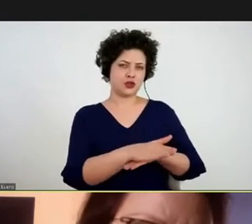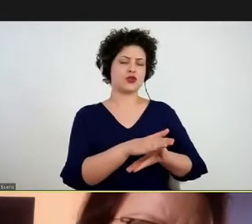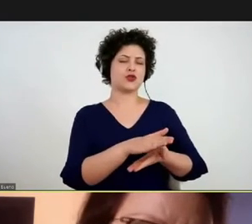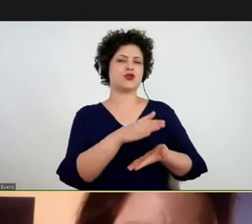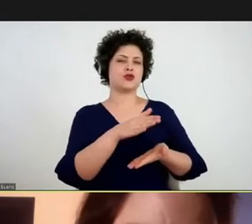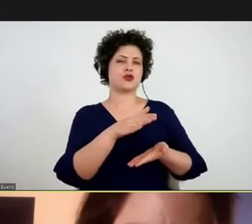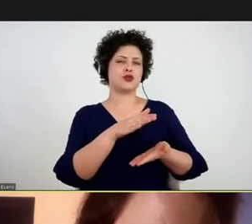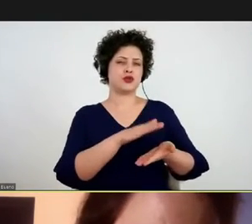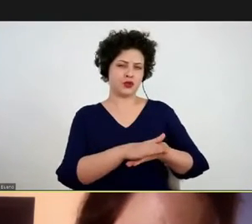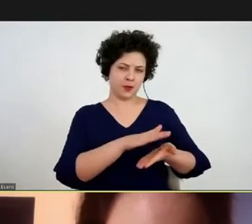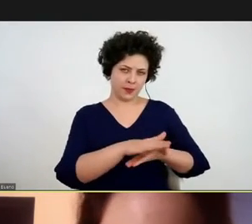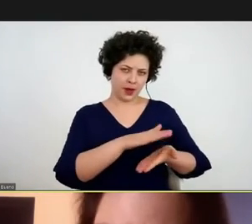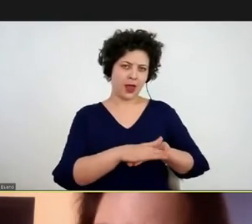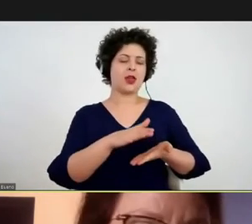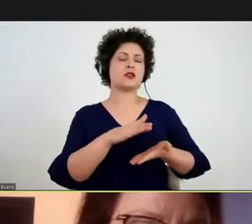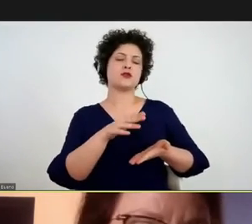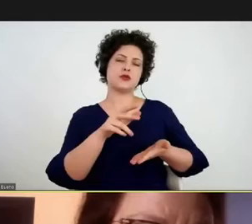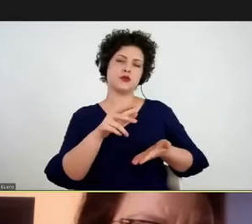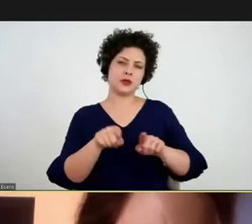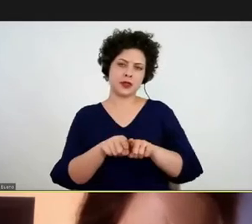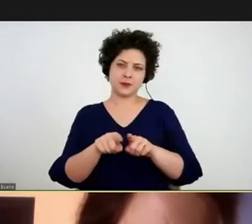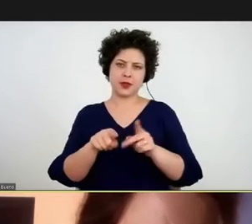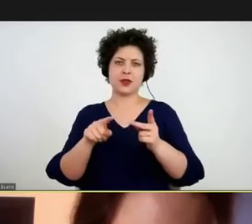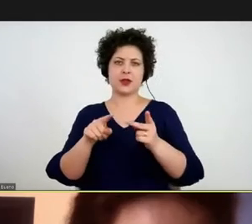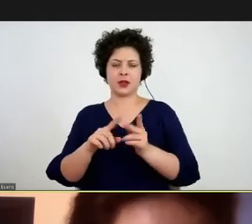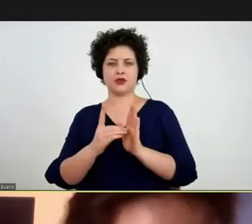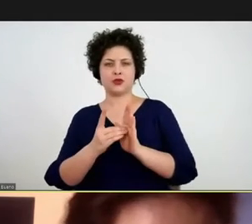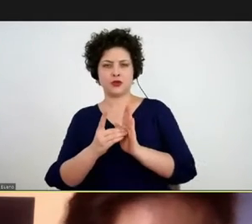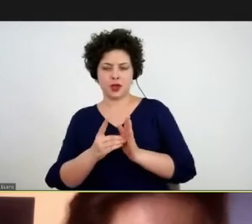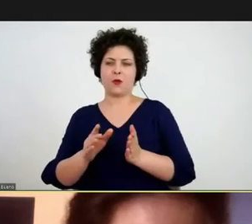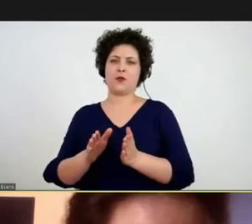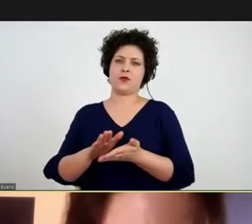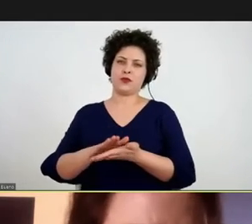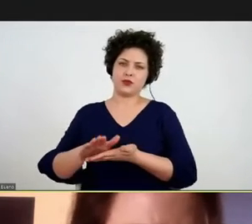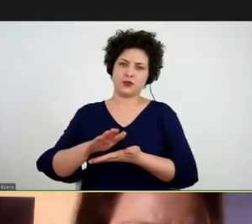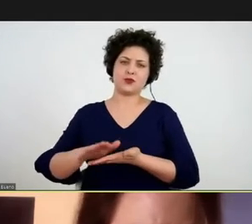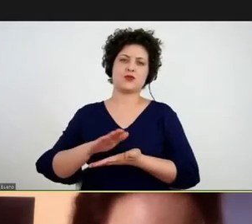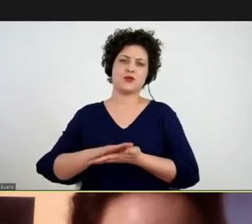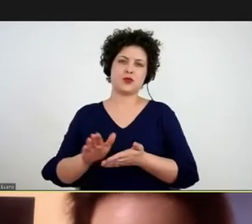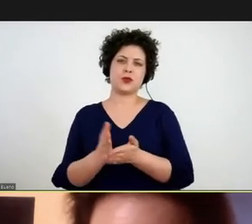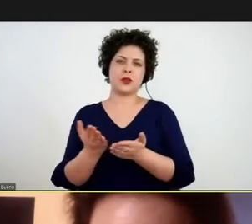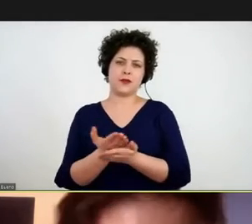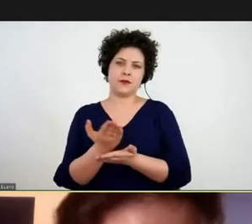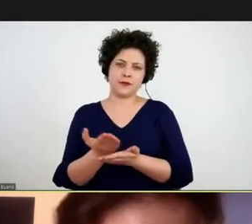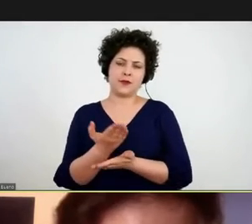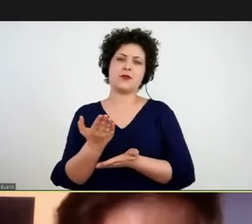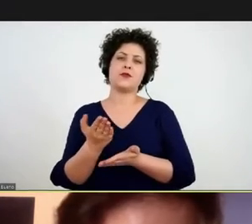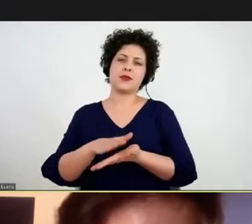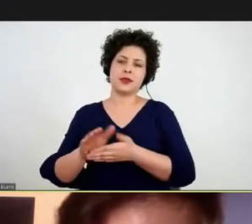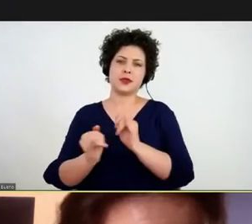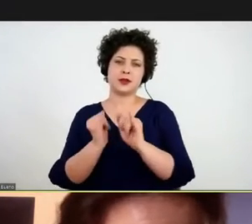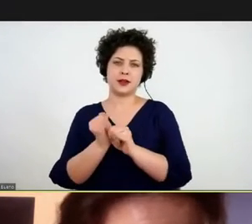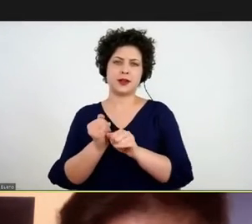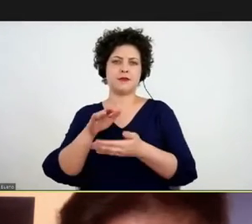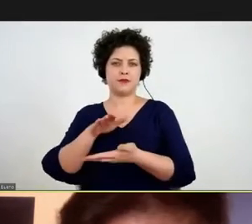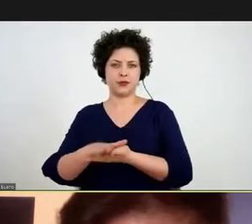editado, vivo, né? E um livro e-book, um e-book que nós estamos organizando para colocá-lo